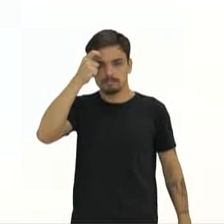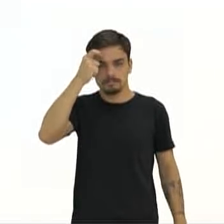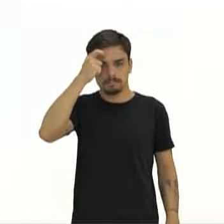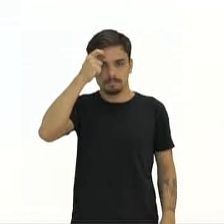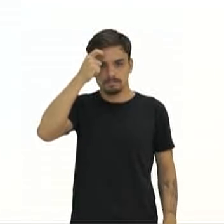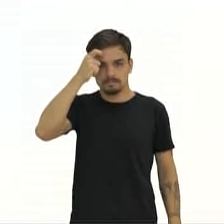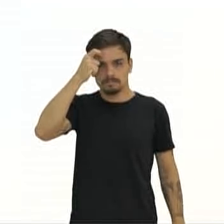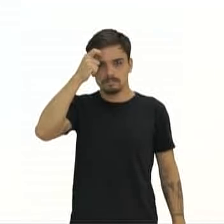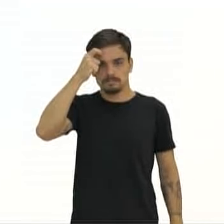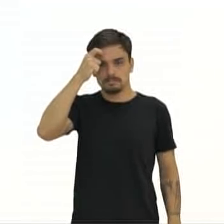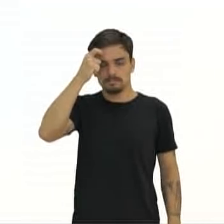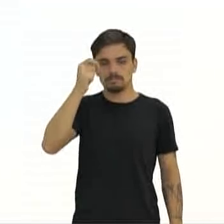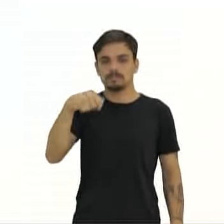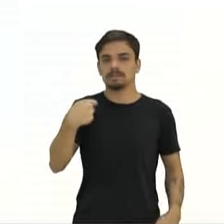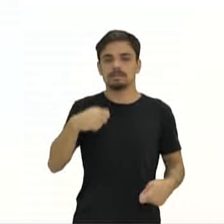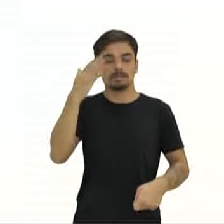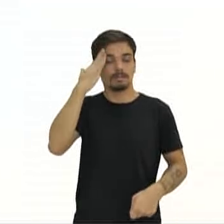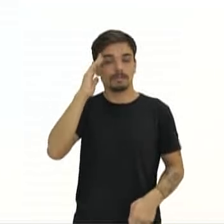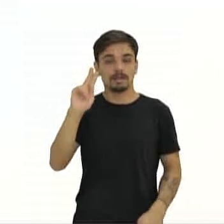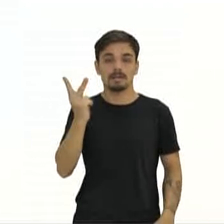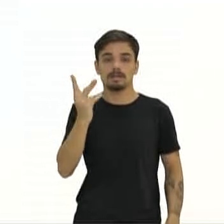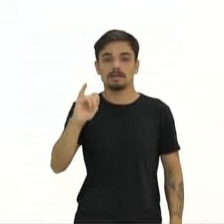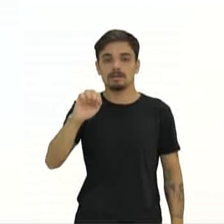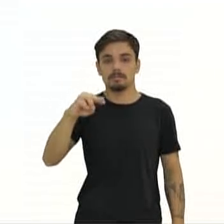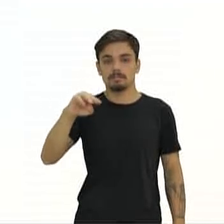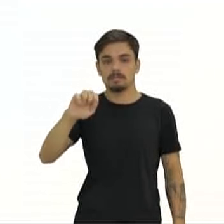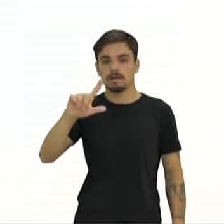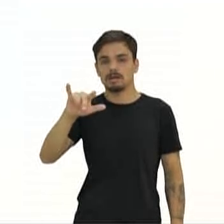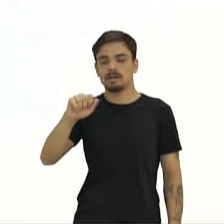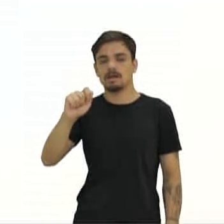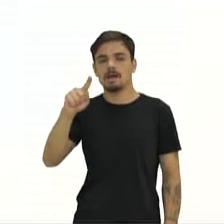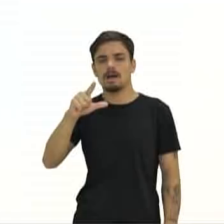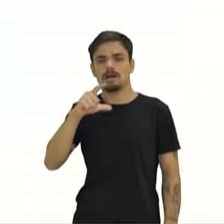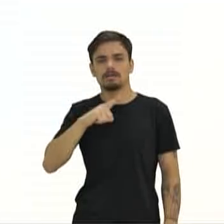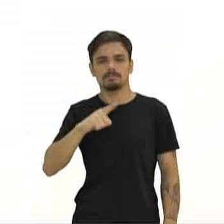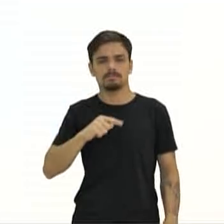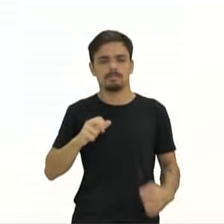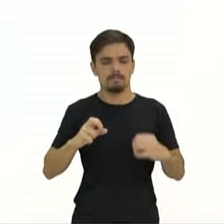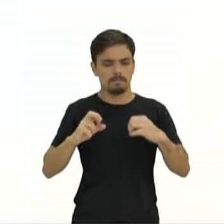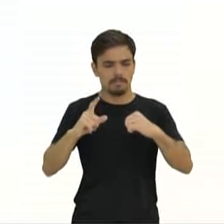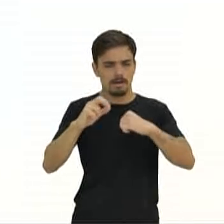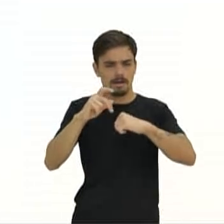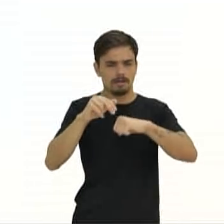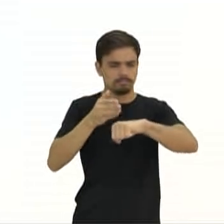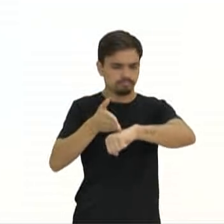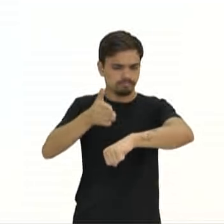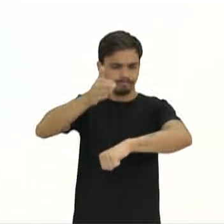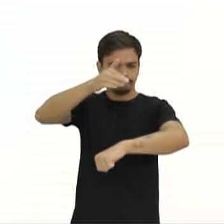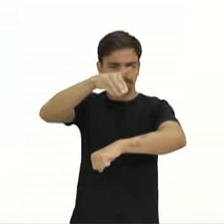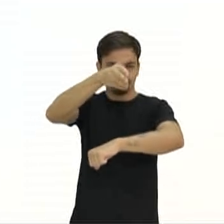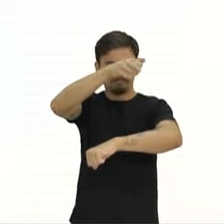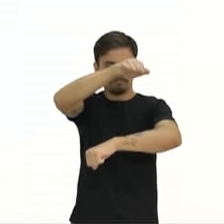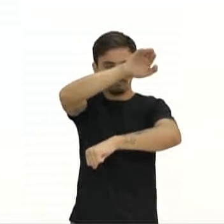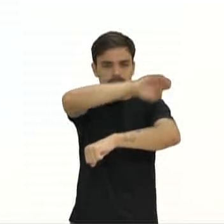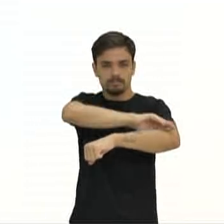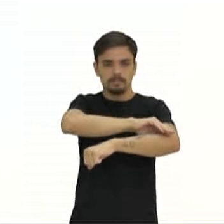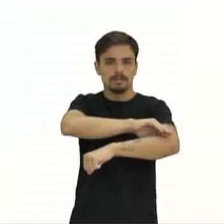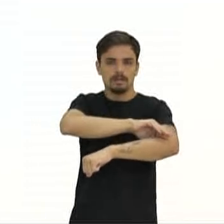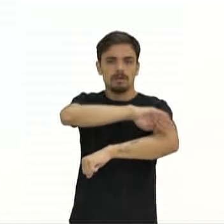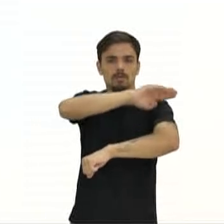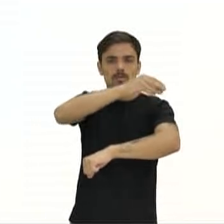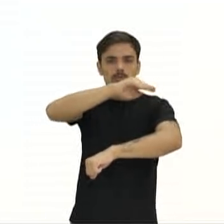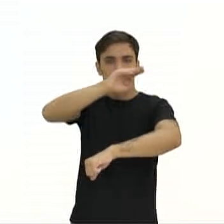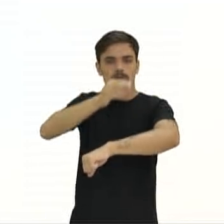precisa saber, de que os Himalaias são a mais alta cadeia montanhosa do mundo. Então você precisa saber